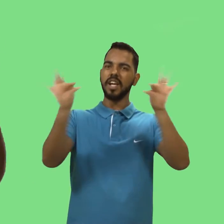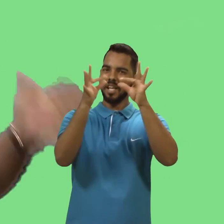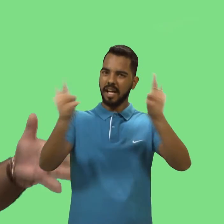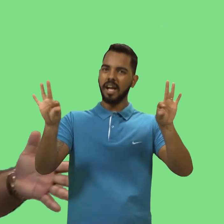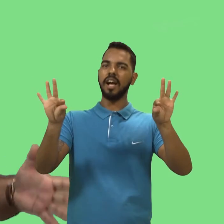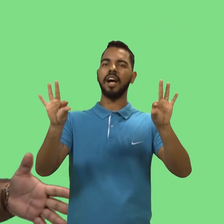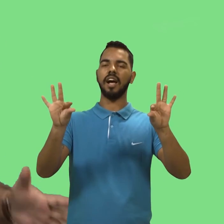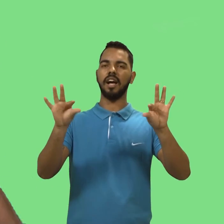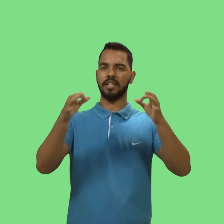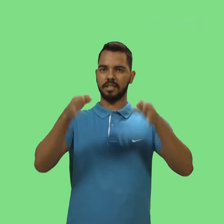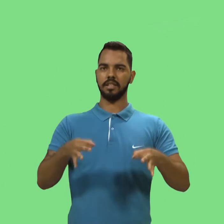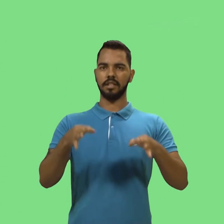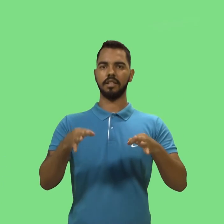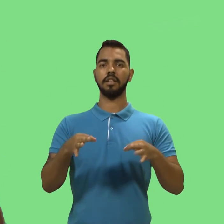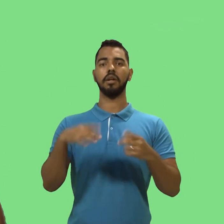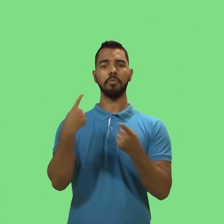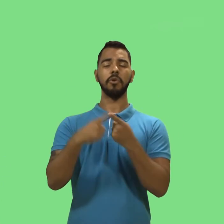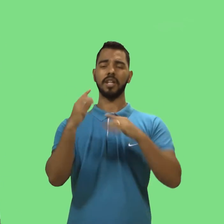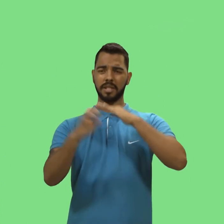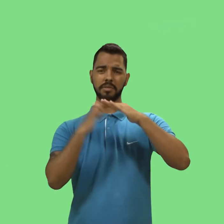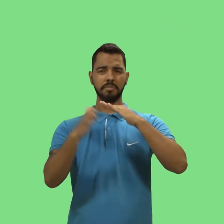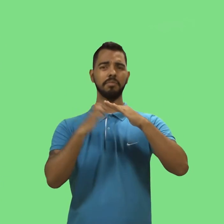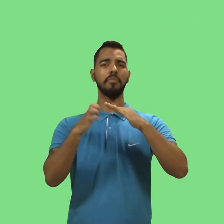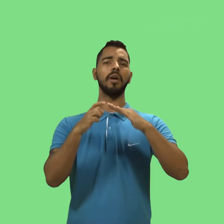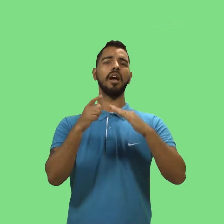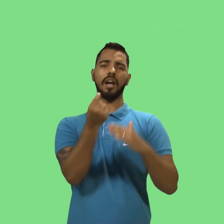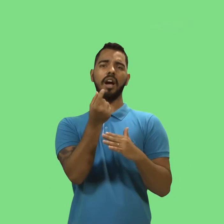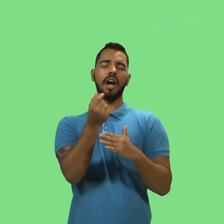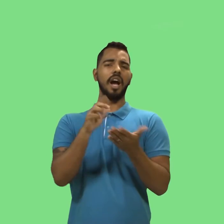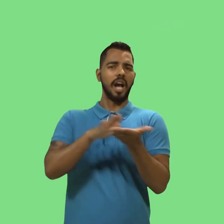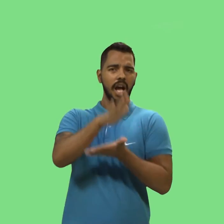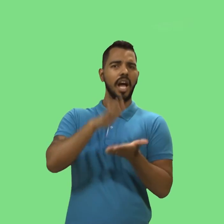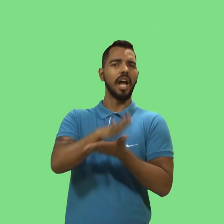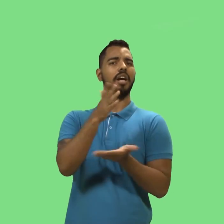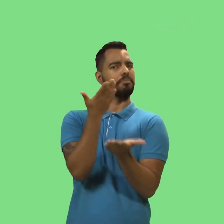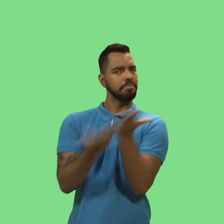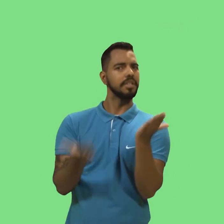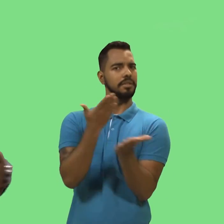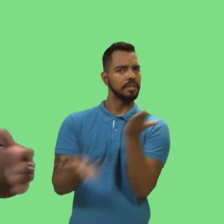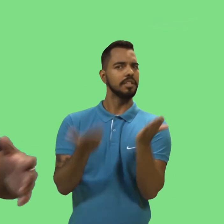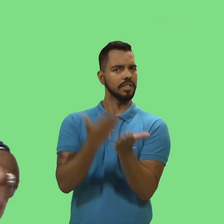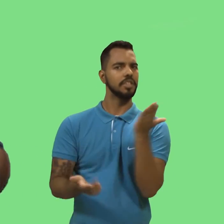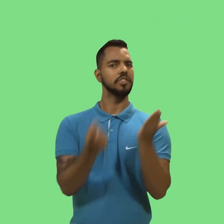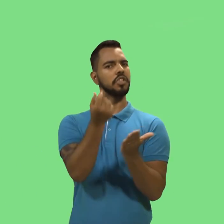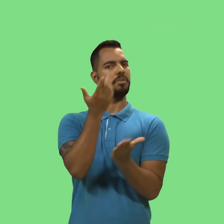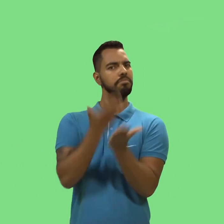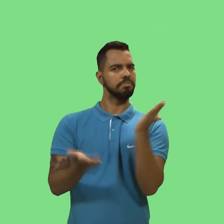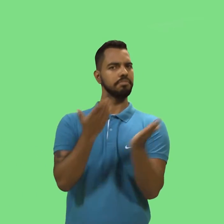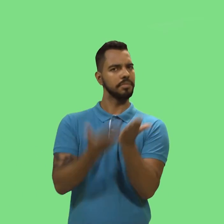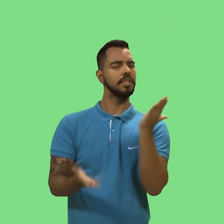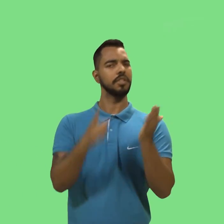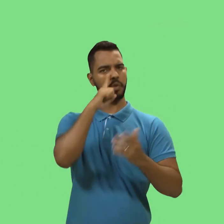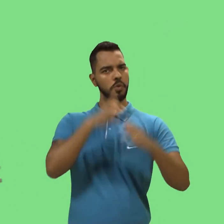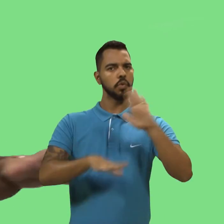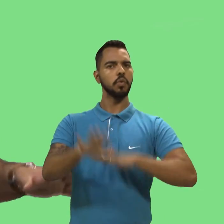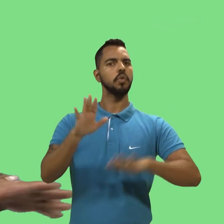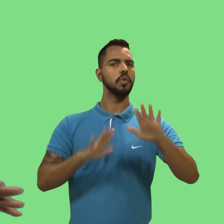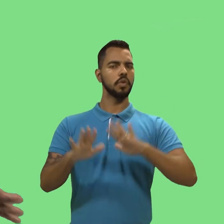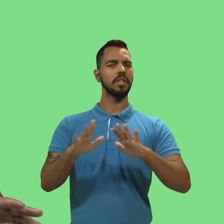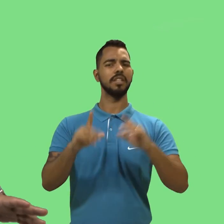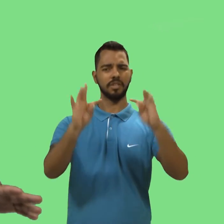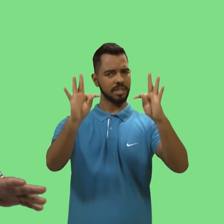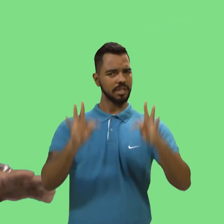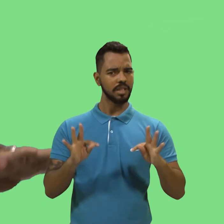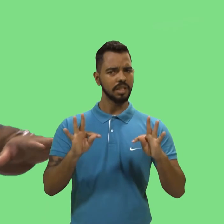redige e de quem lê. A carta tem de ser, portanto, concisa. Ou seja, deve ter a informação completa, com o menor número